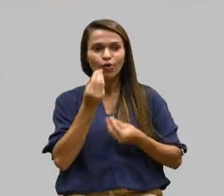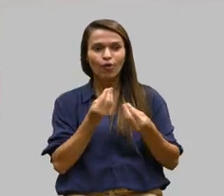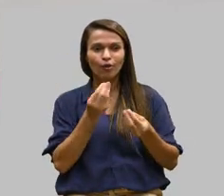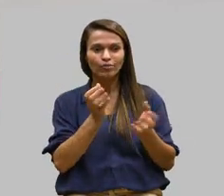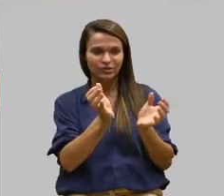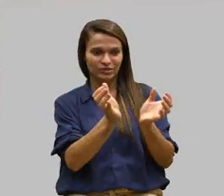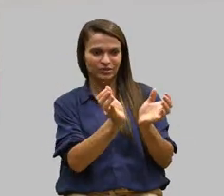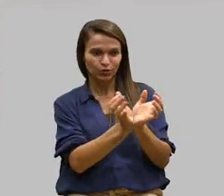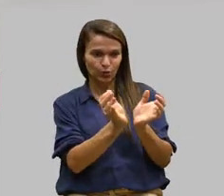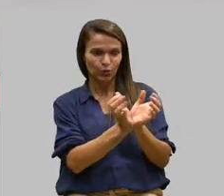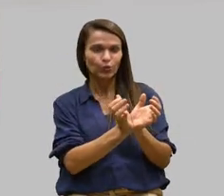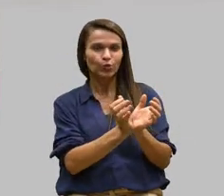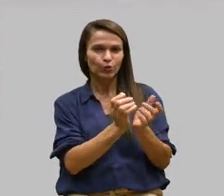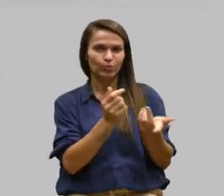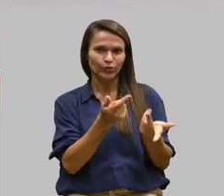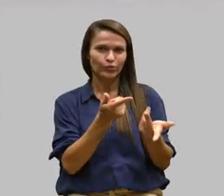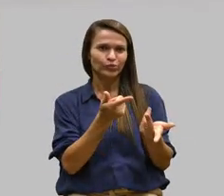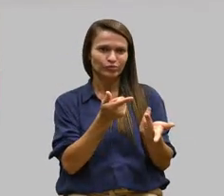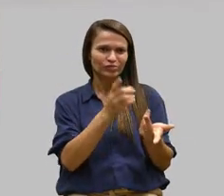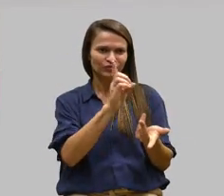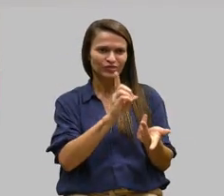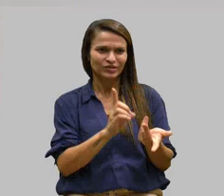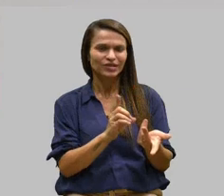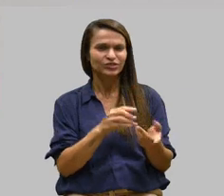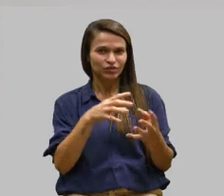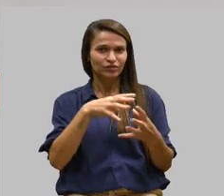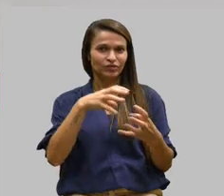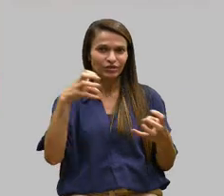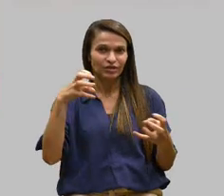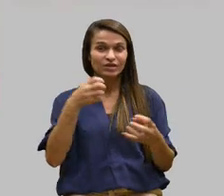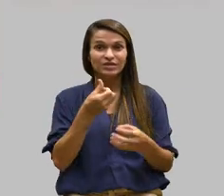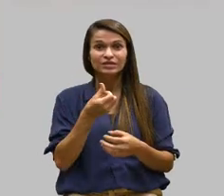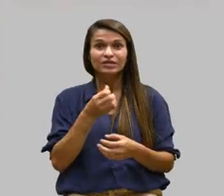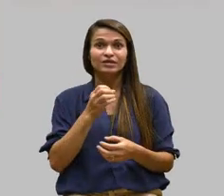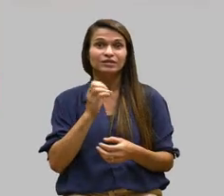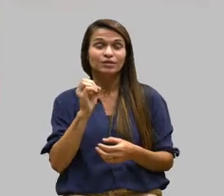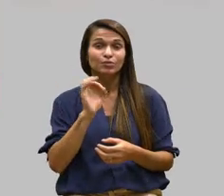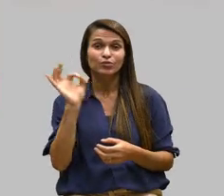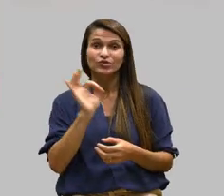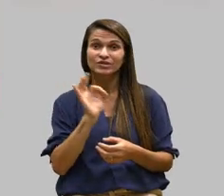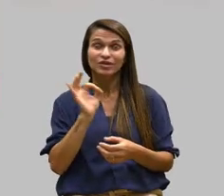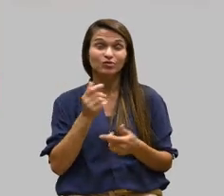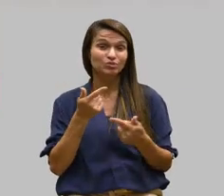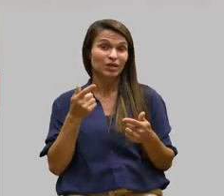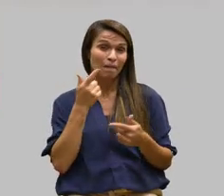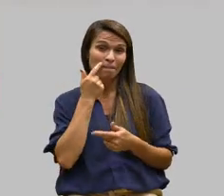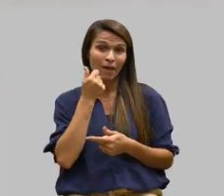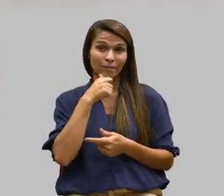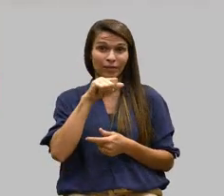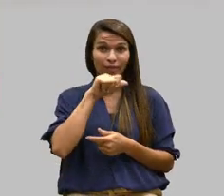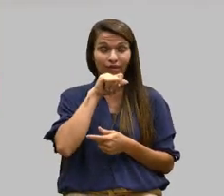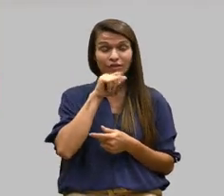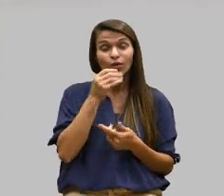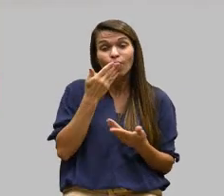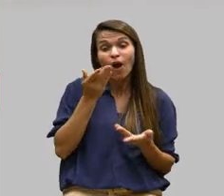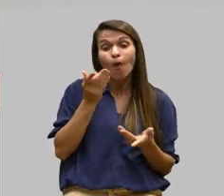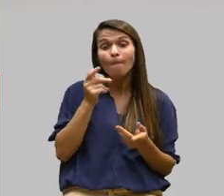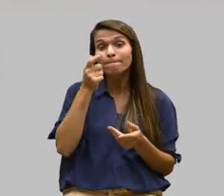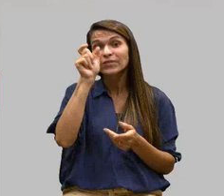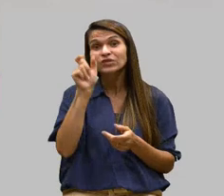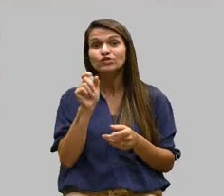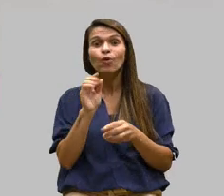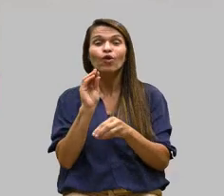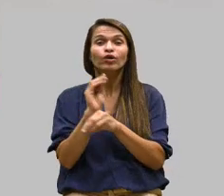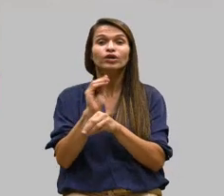mais né 70% do nosso assistido lá não tem os pais mais né então quem cuida né é uma